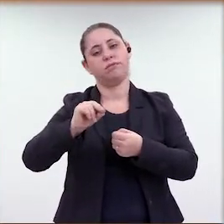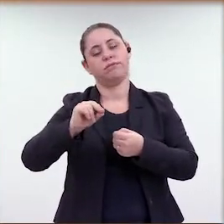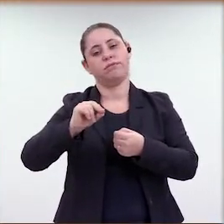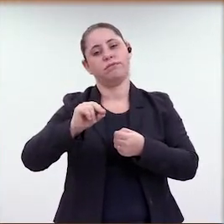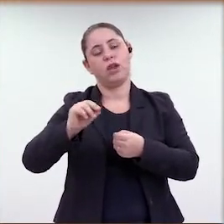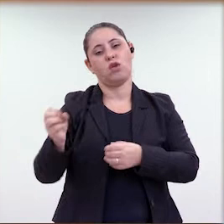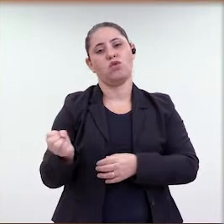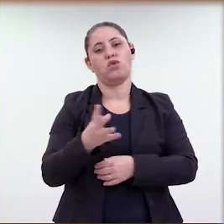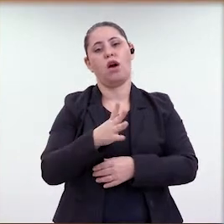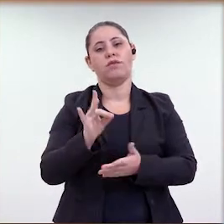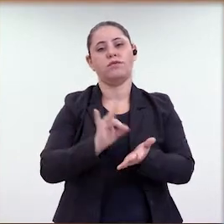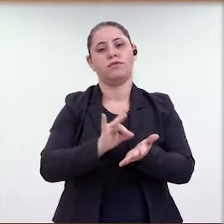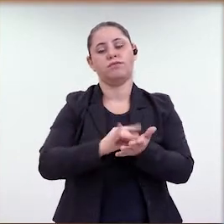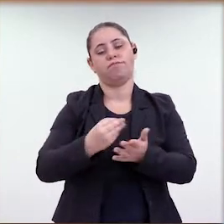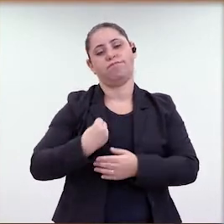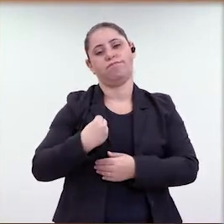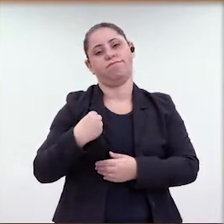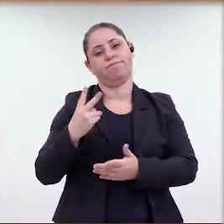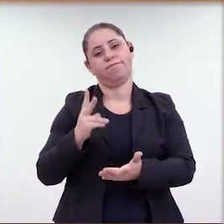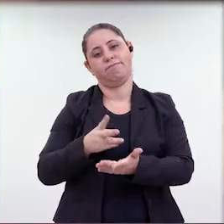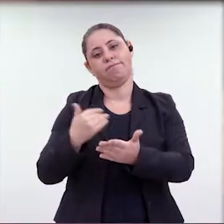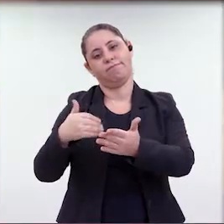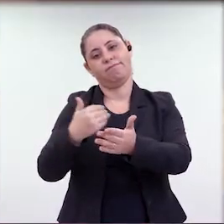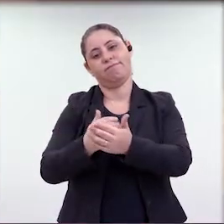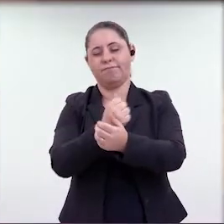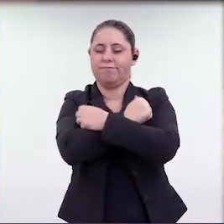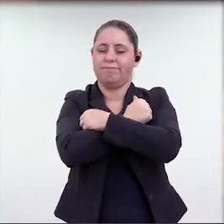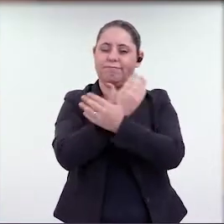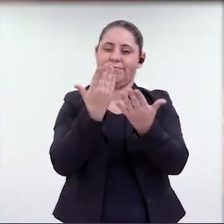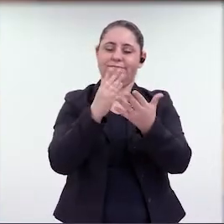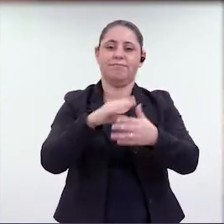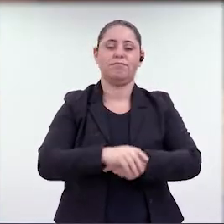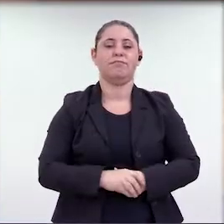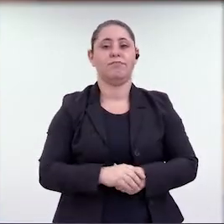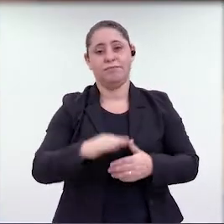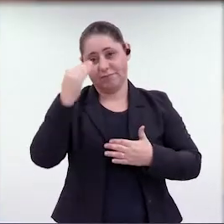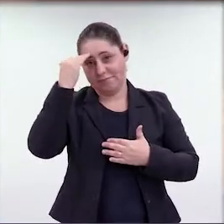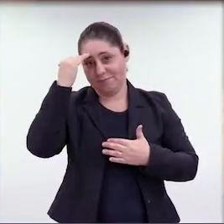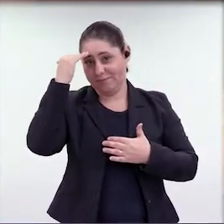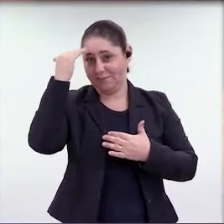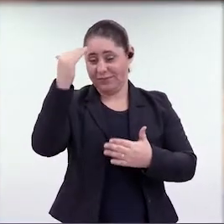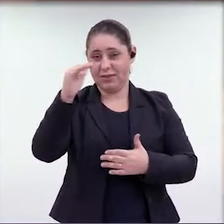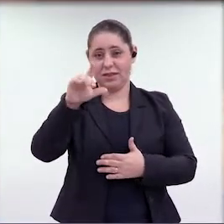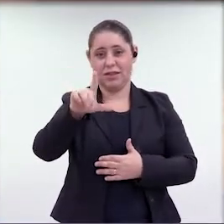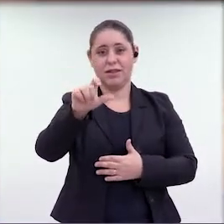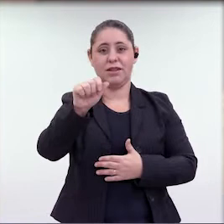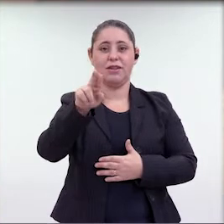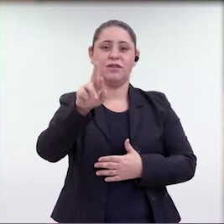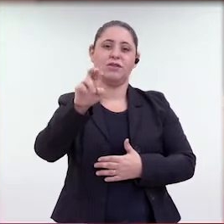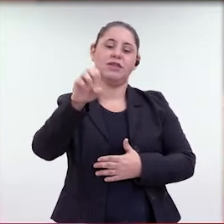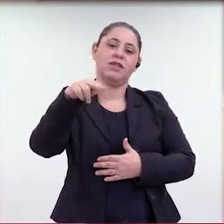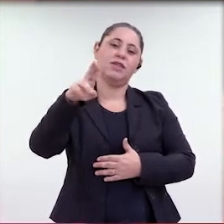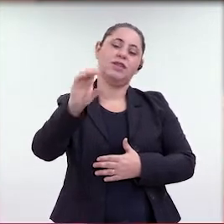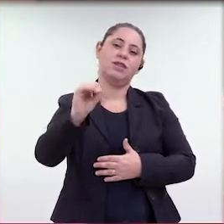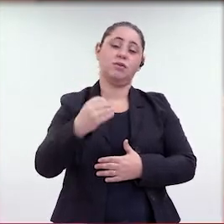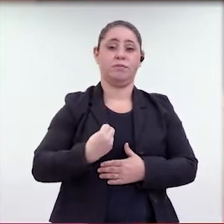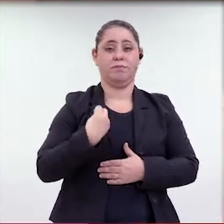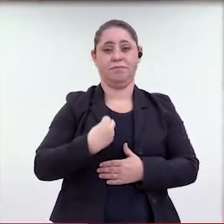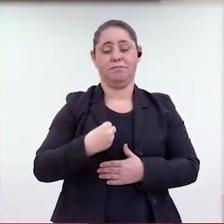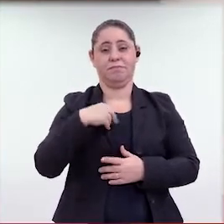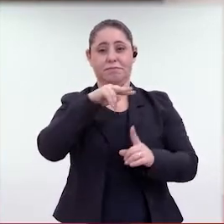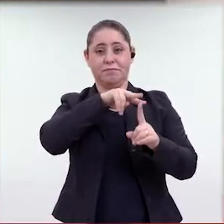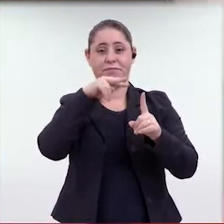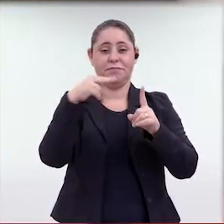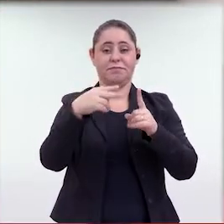nova realidade que vamos viver daqui para frente. Um abraço. Agradecer, então, o Laureano pela participação aqui no